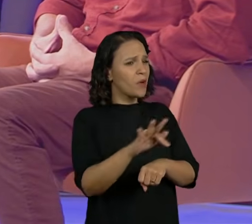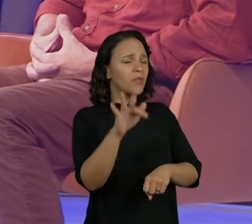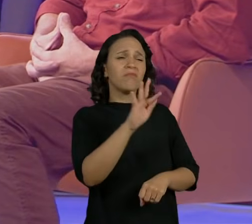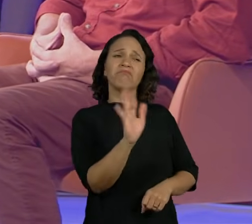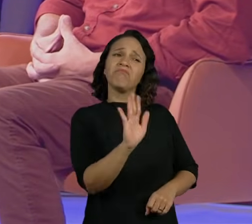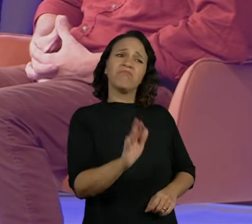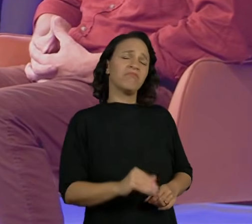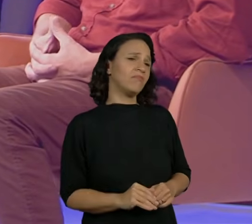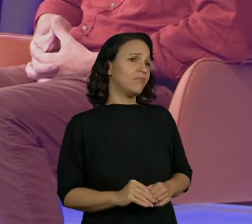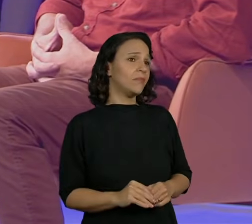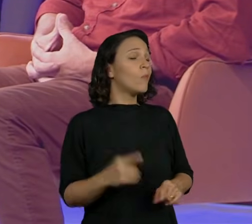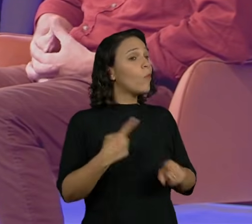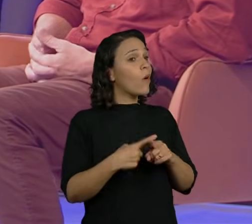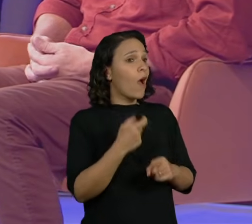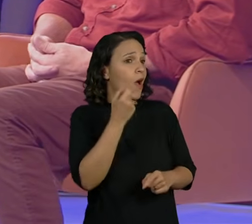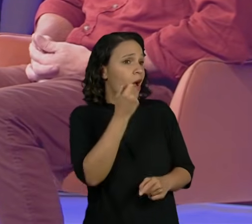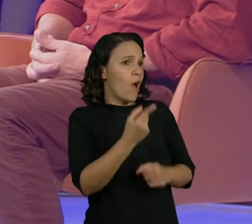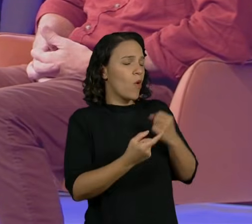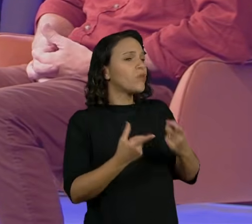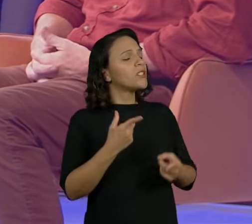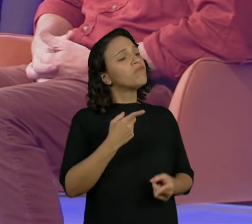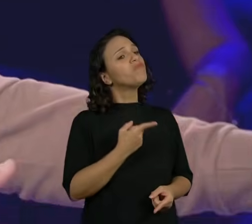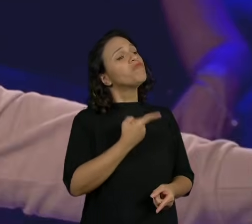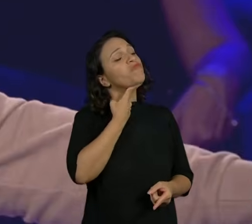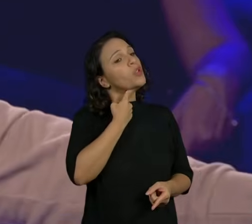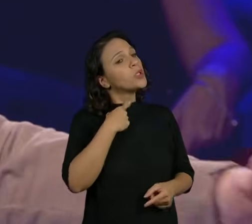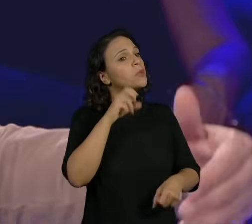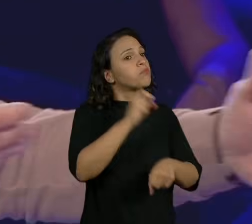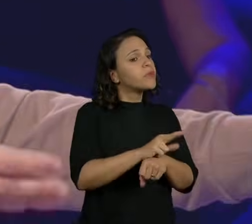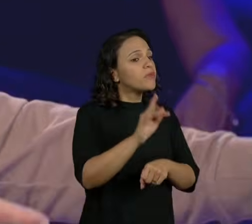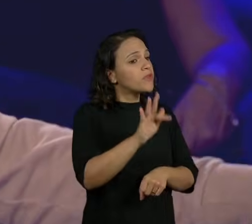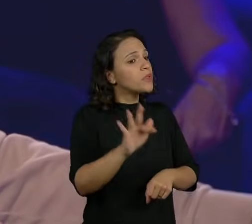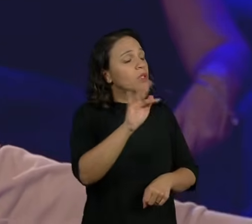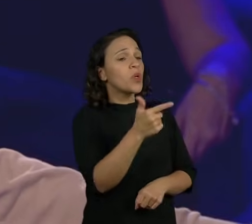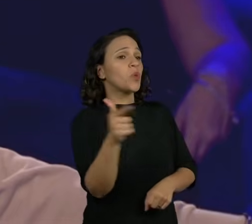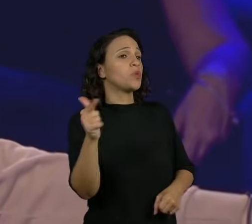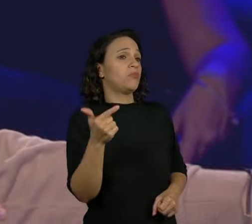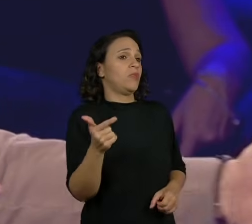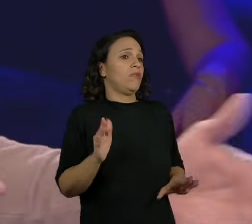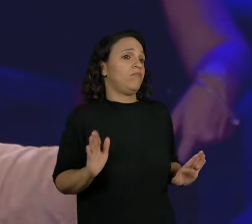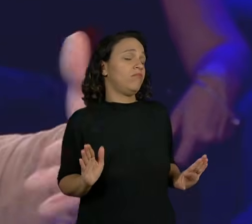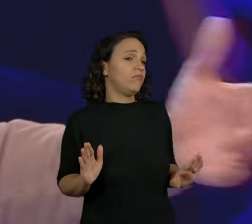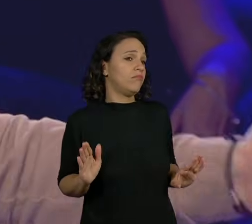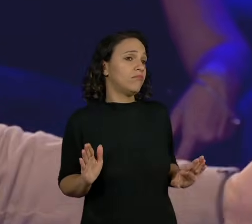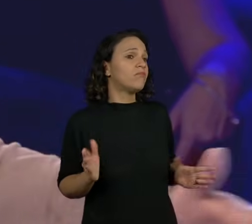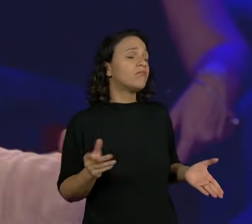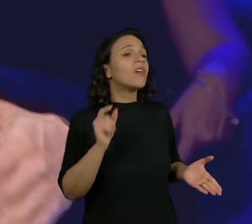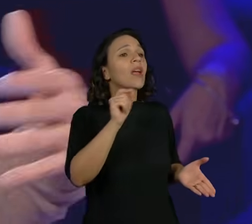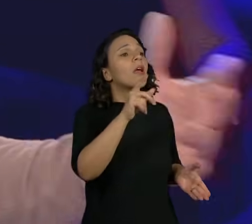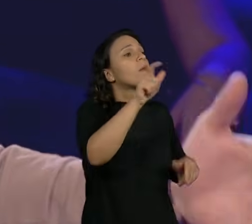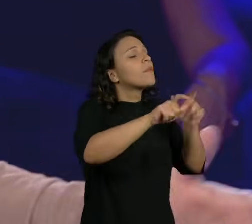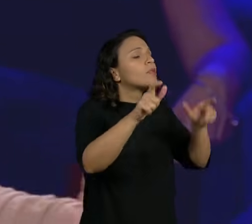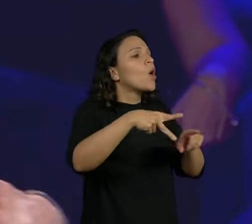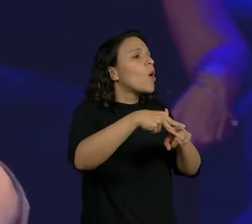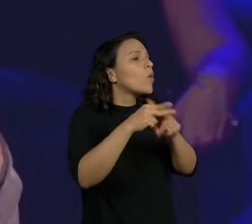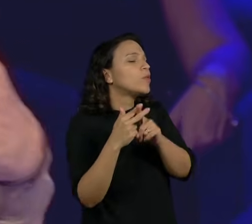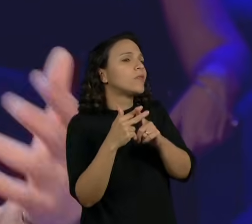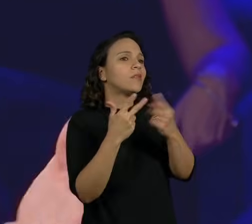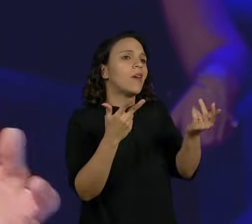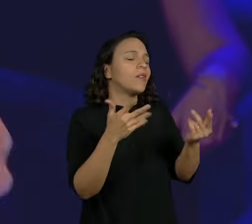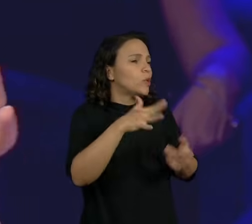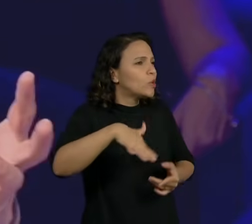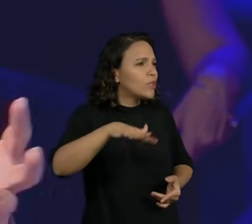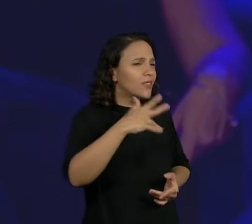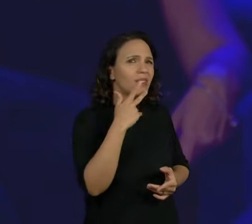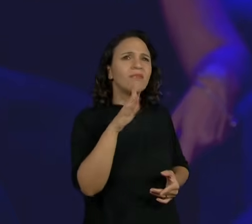porque alguns têm isso da universidade, outros vão trabalhar em outras coisas. Senão, quem é que vai consertar as coisas, arrumar? Não é todo mundo,